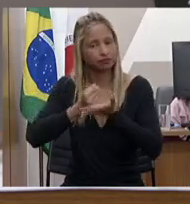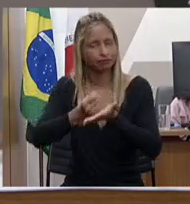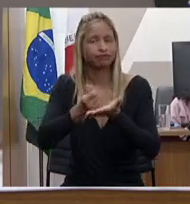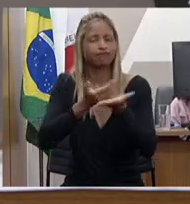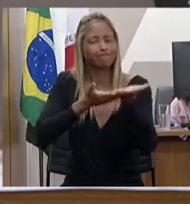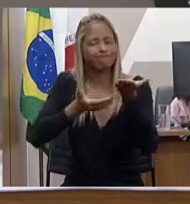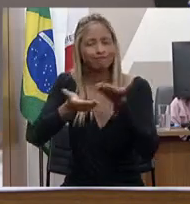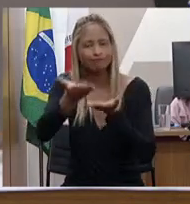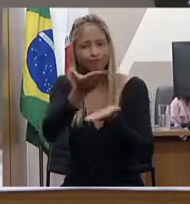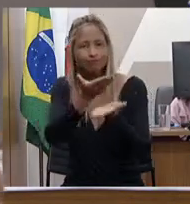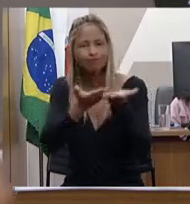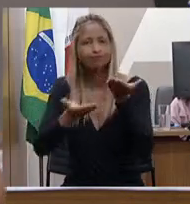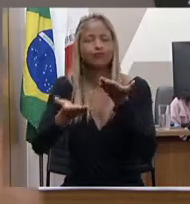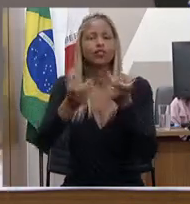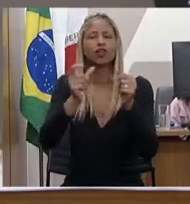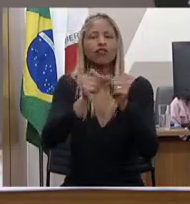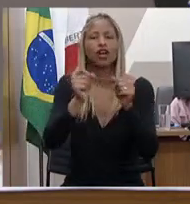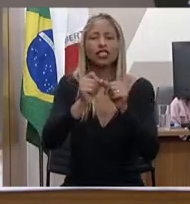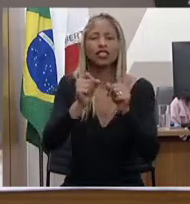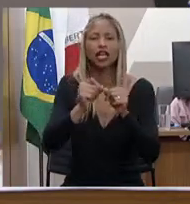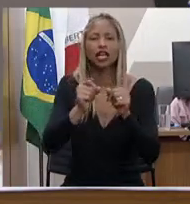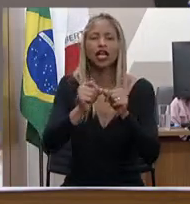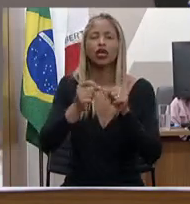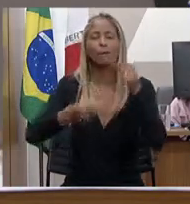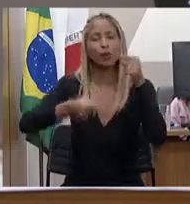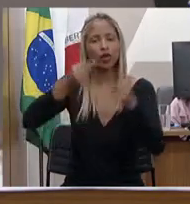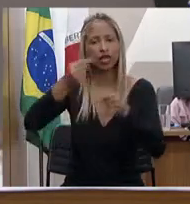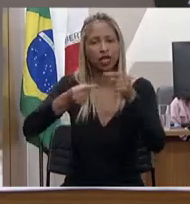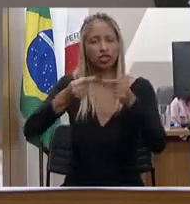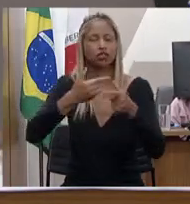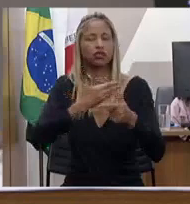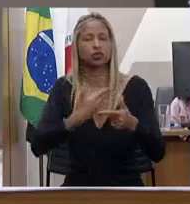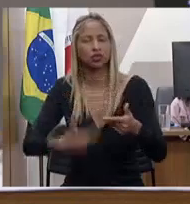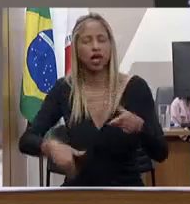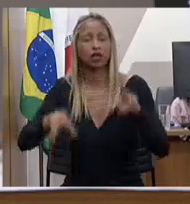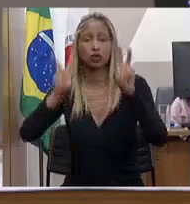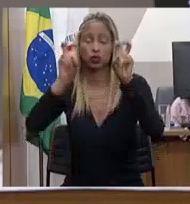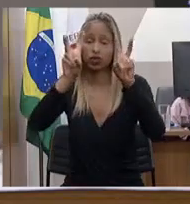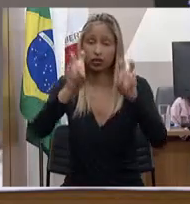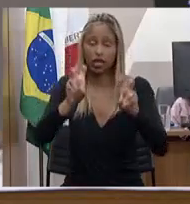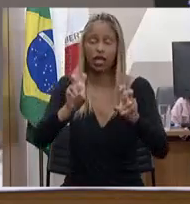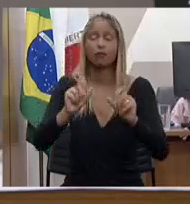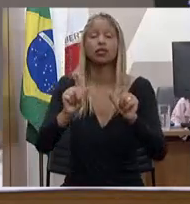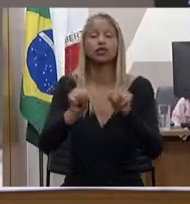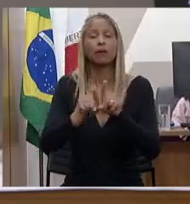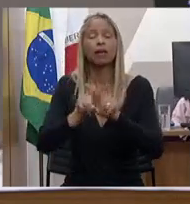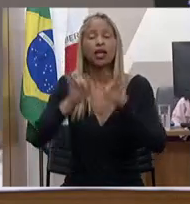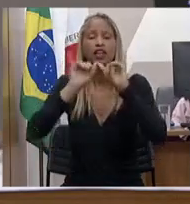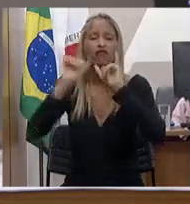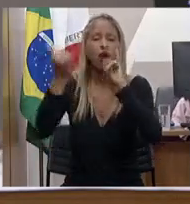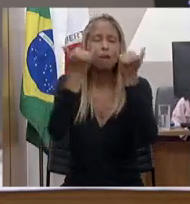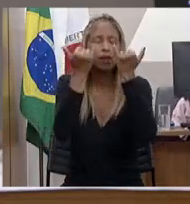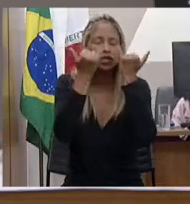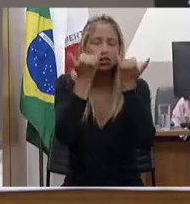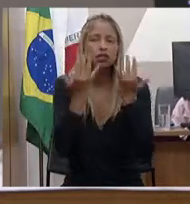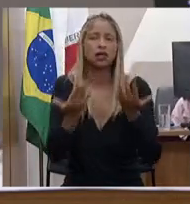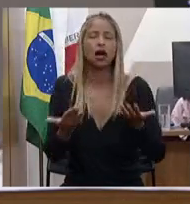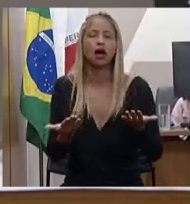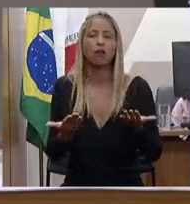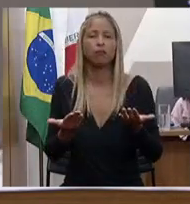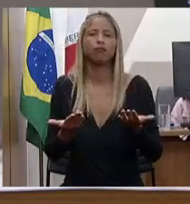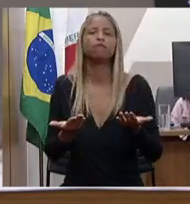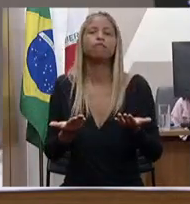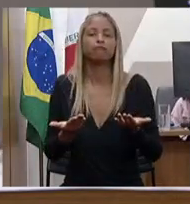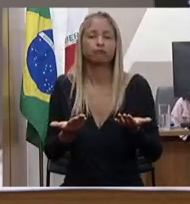um pouco com a elaboração de execução de políticas públicas relacionadas a temática de trazer um pouco de informação e de